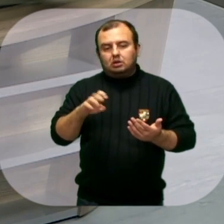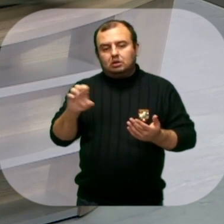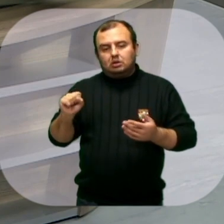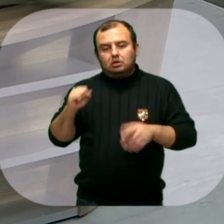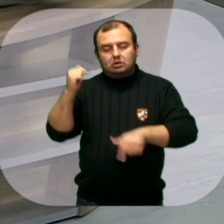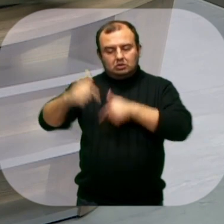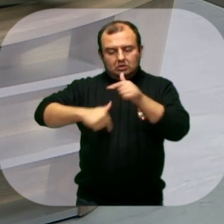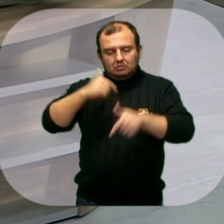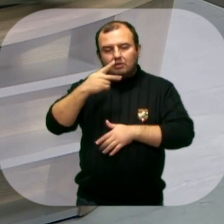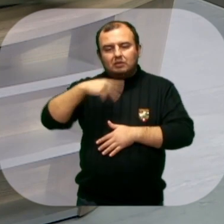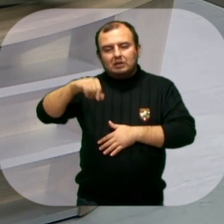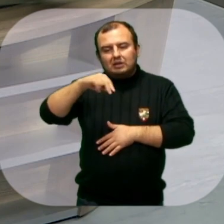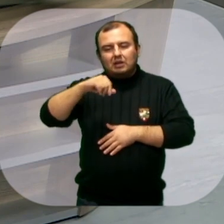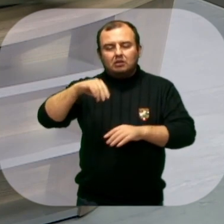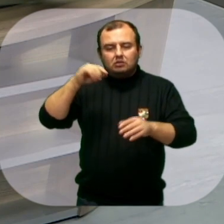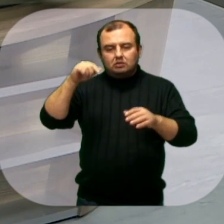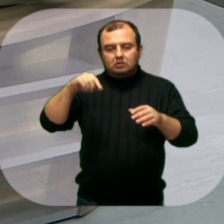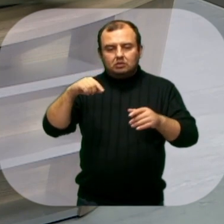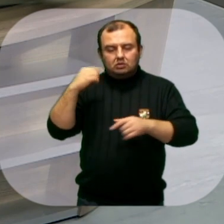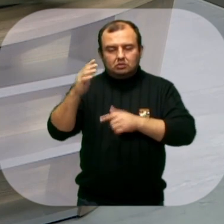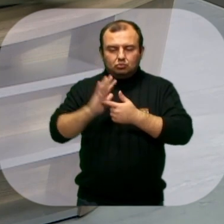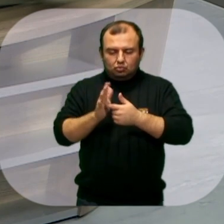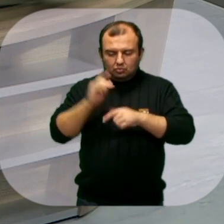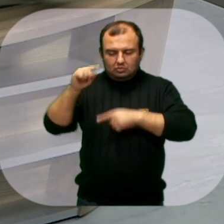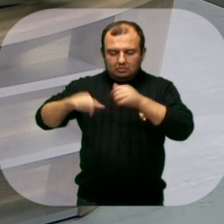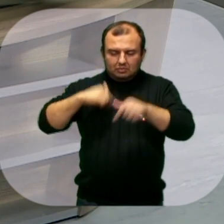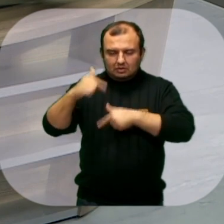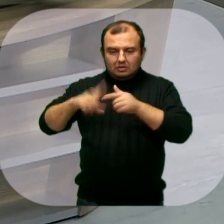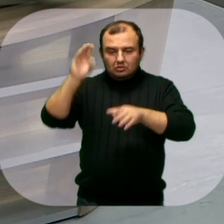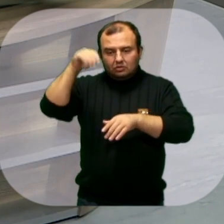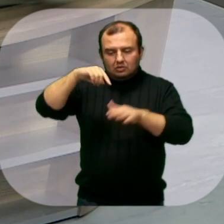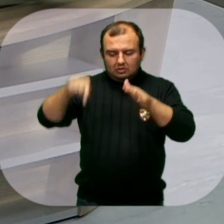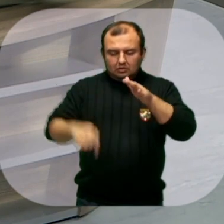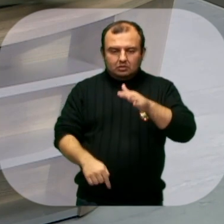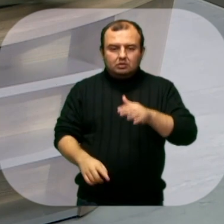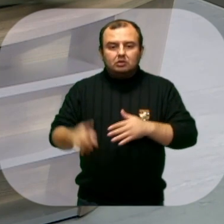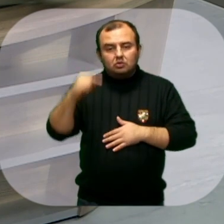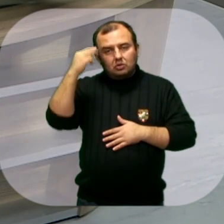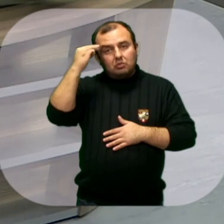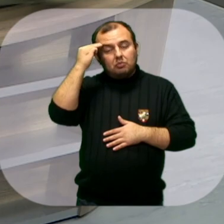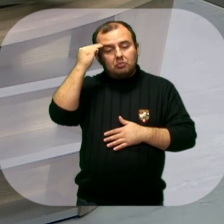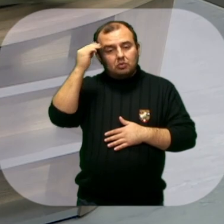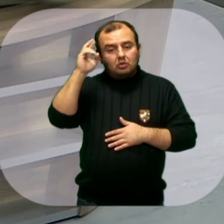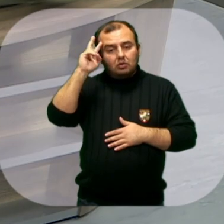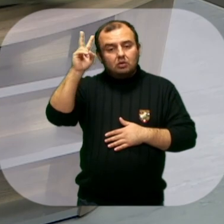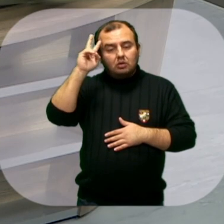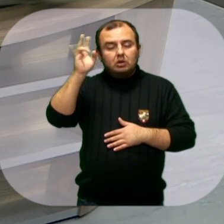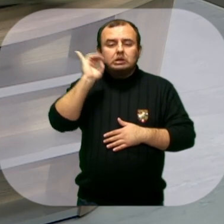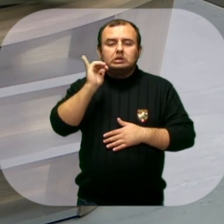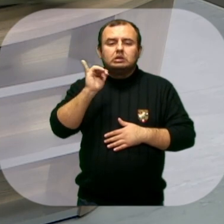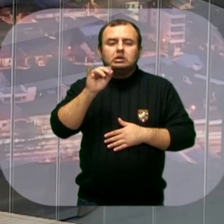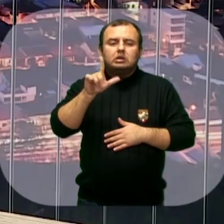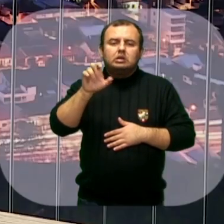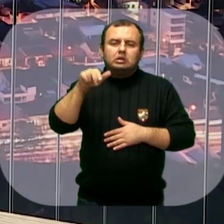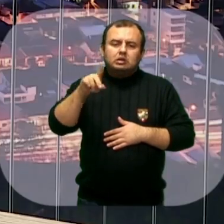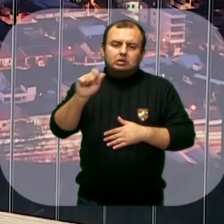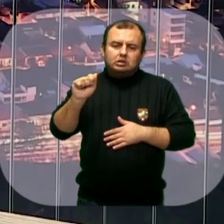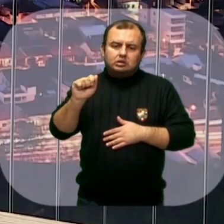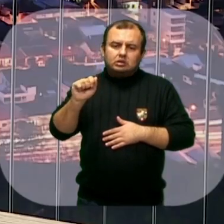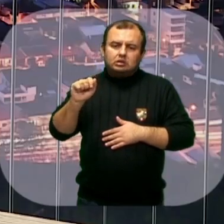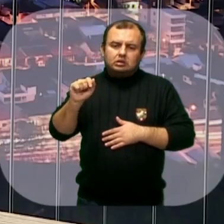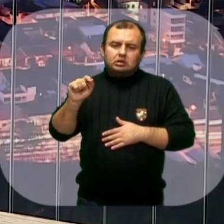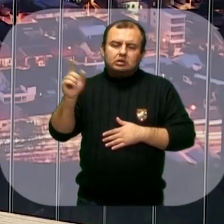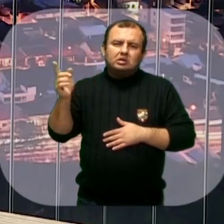sal numa maquininha no fundo do mar, entendeu? Que é uma lenda, uma lenda que saiu, acho que se eu não me engano,